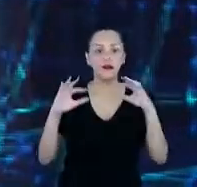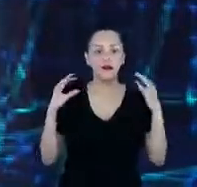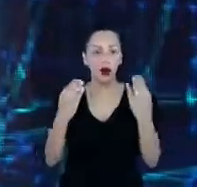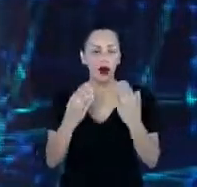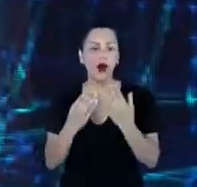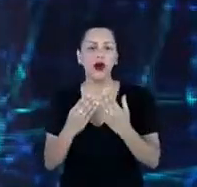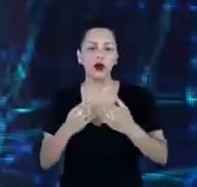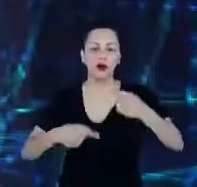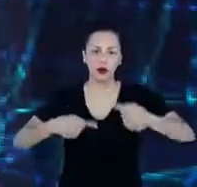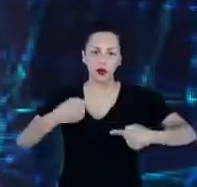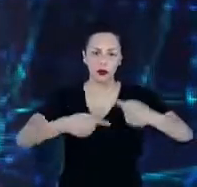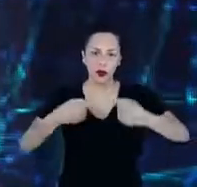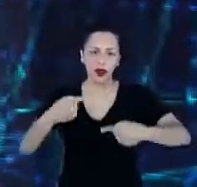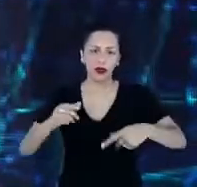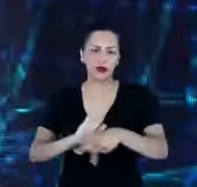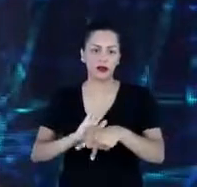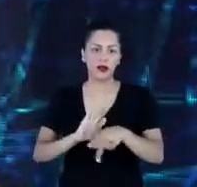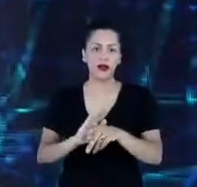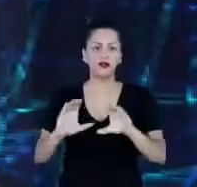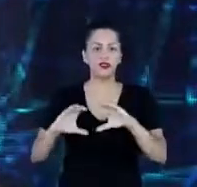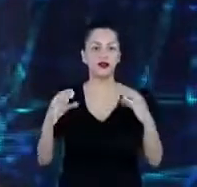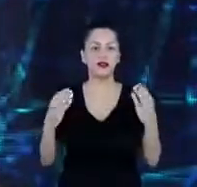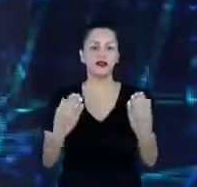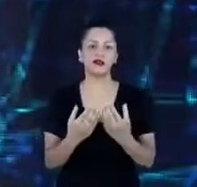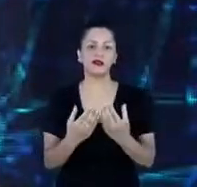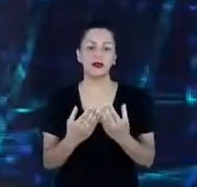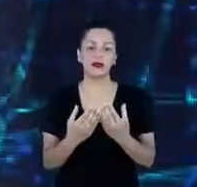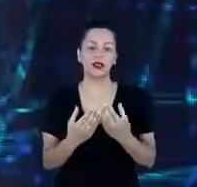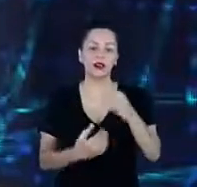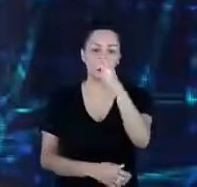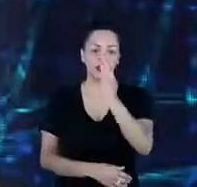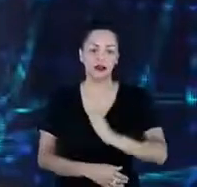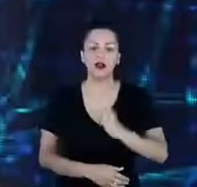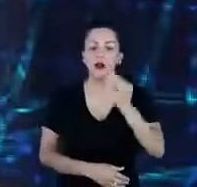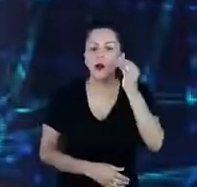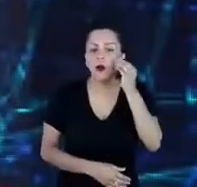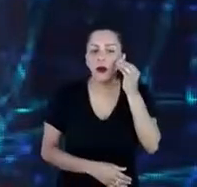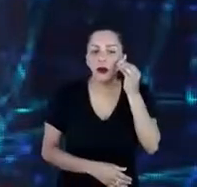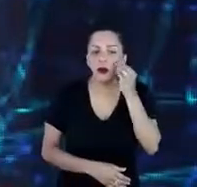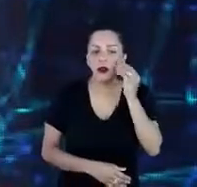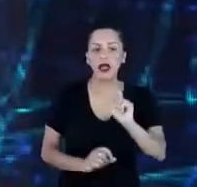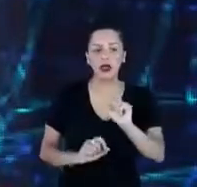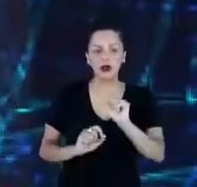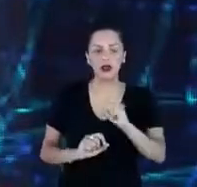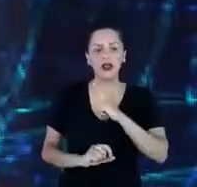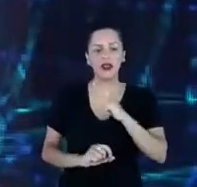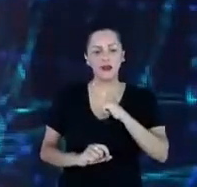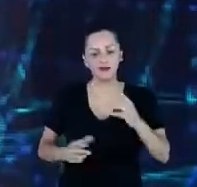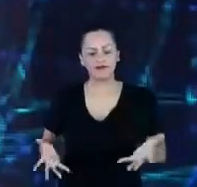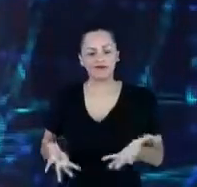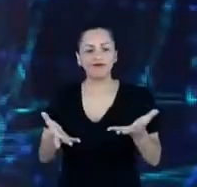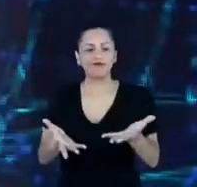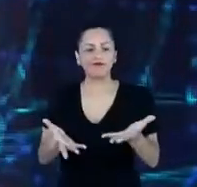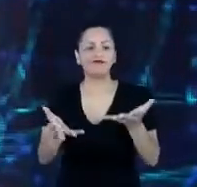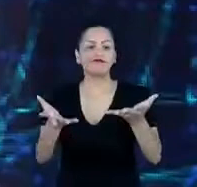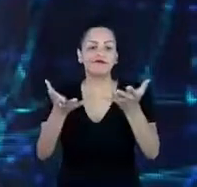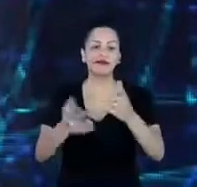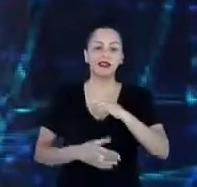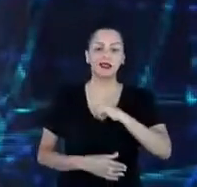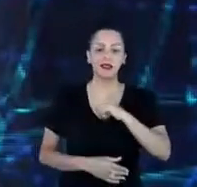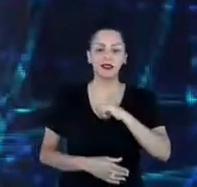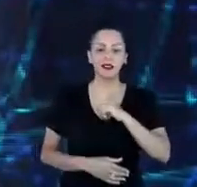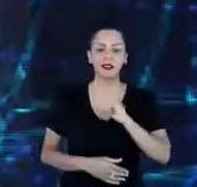elétrico brasileiro é um excelente oportunidade que criamos que promovemos para termos a